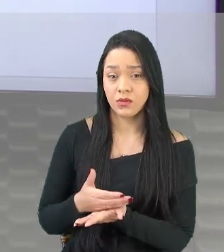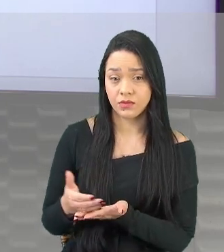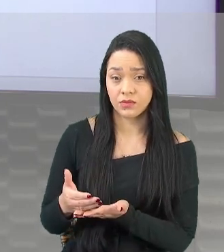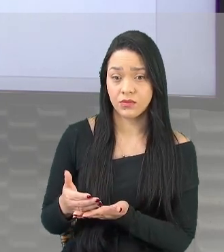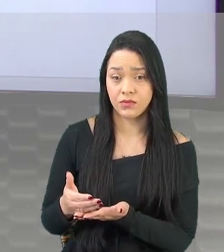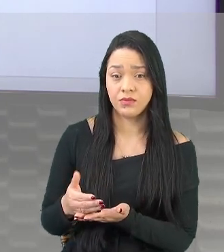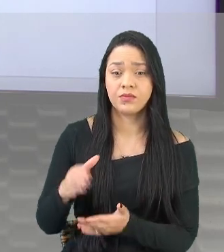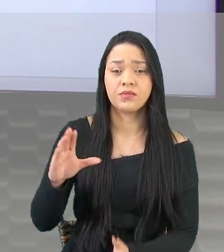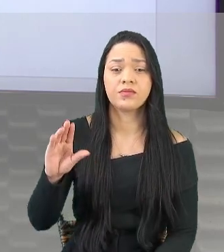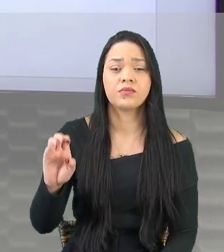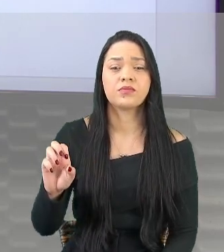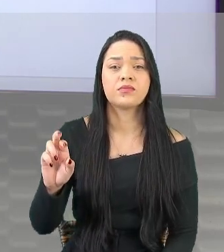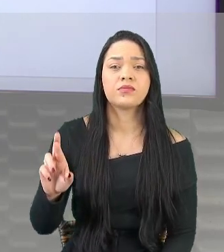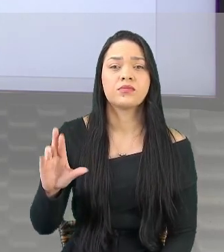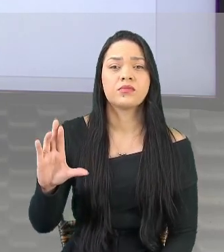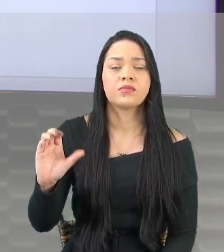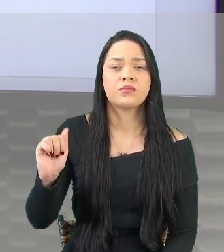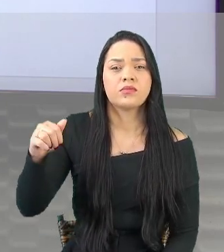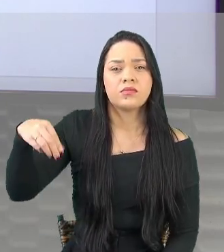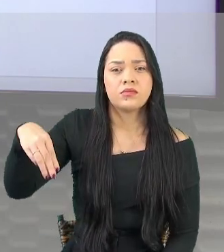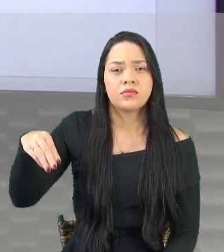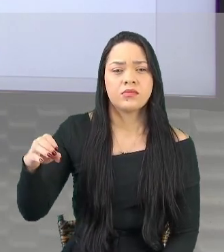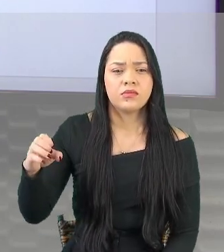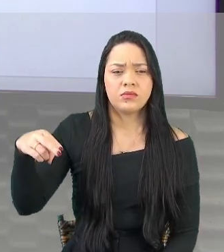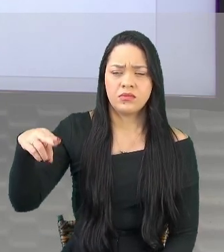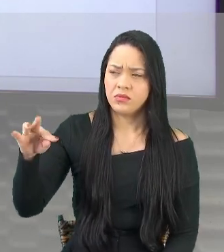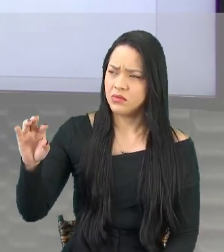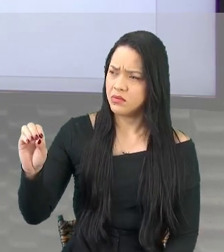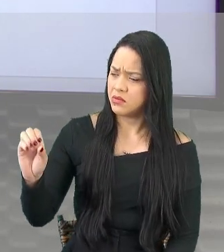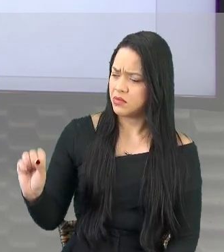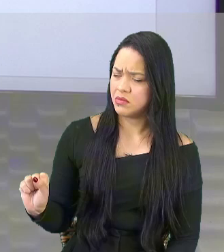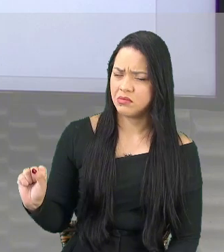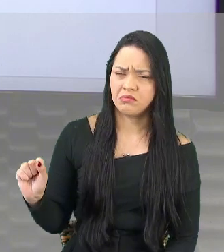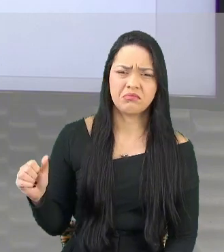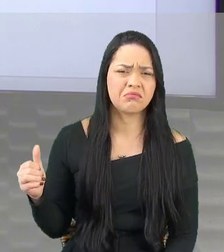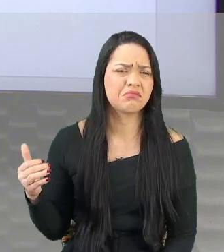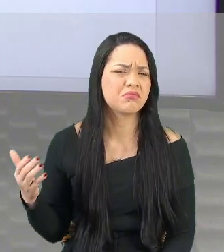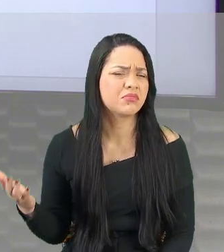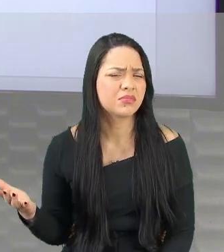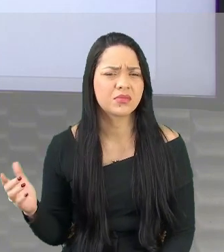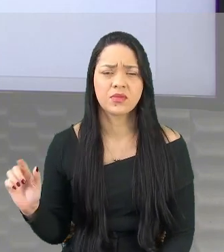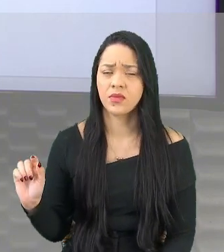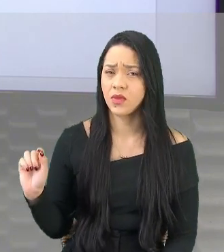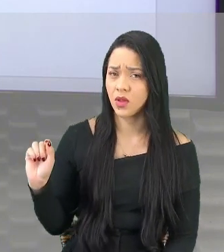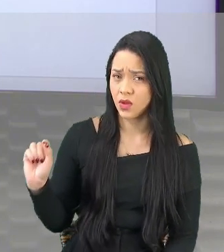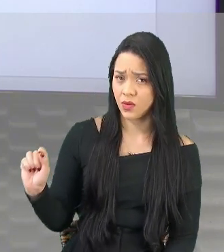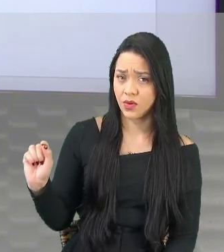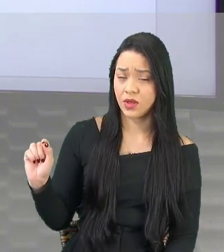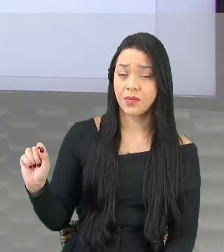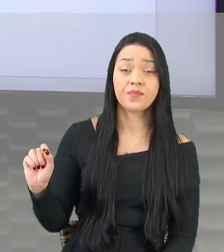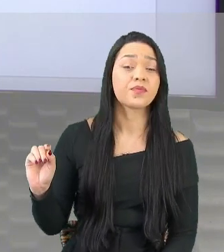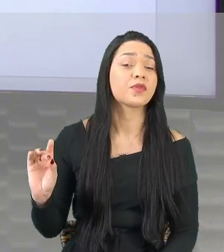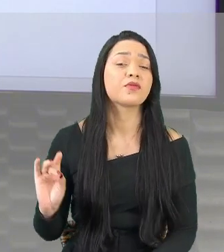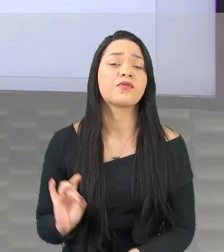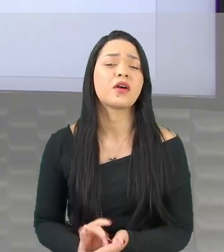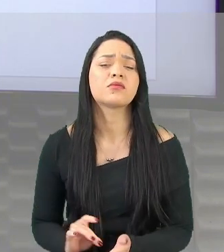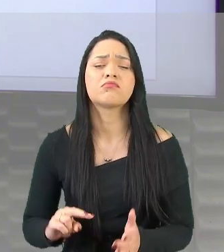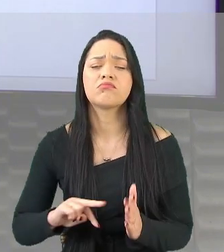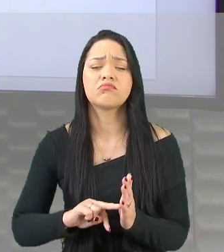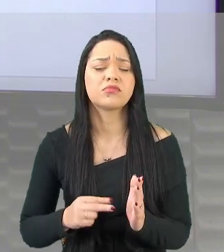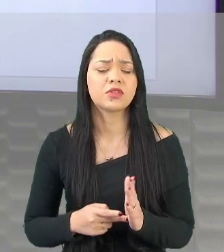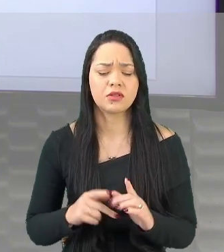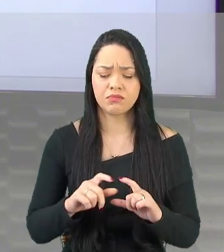Cercamentos? O que é isso, de fato? O que é cercamentos? O que aconteceu